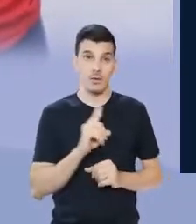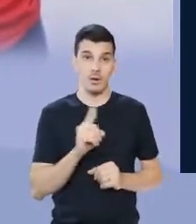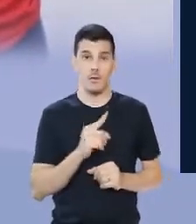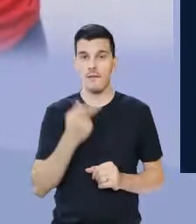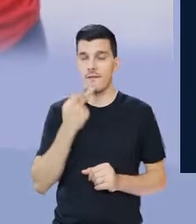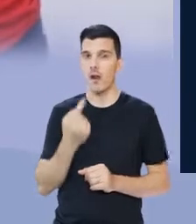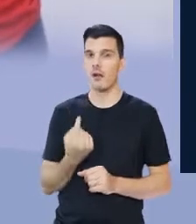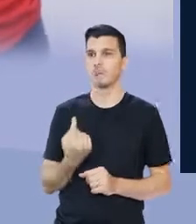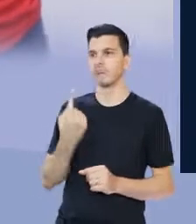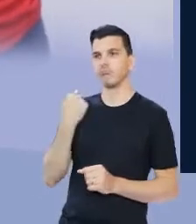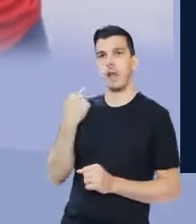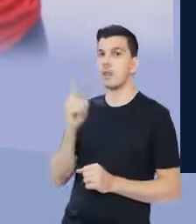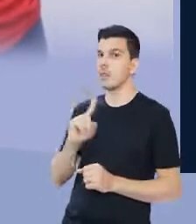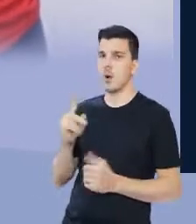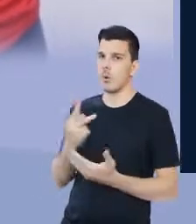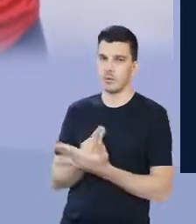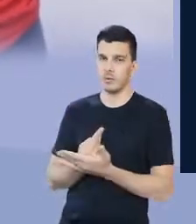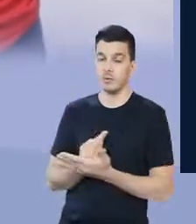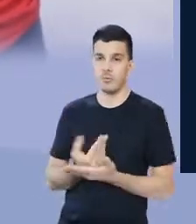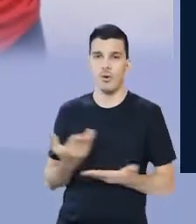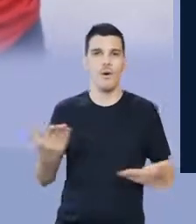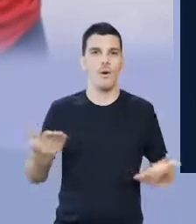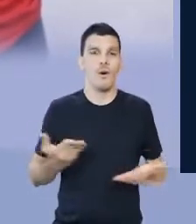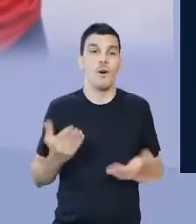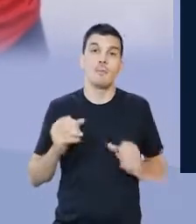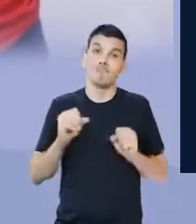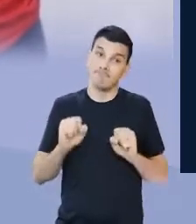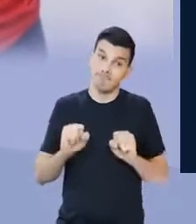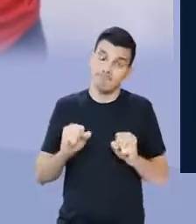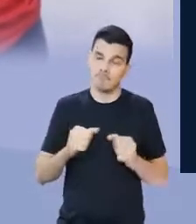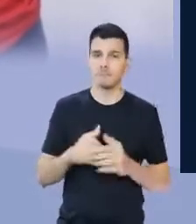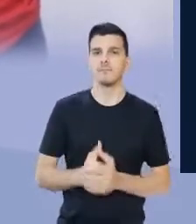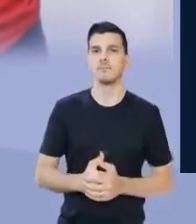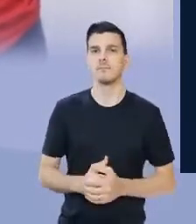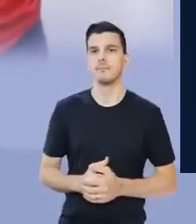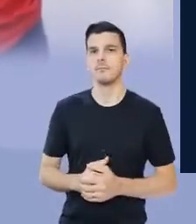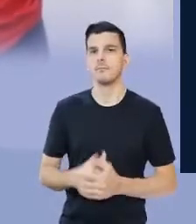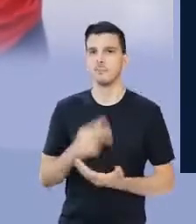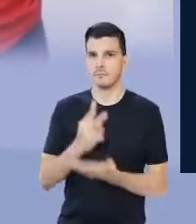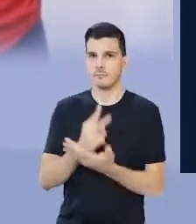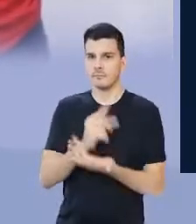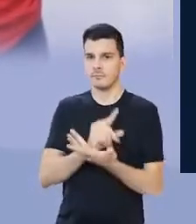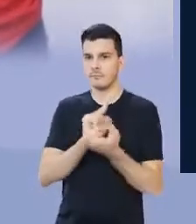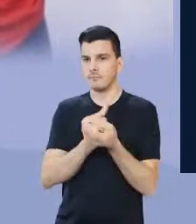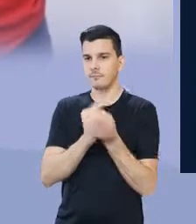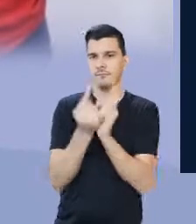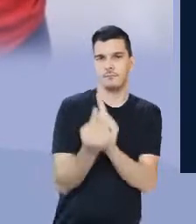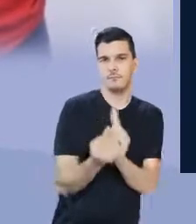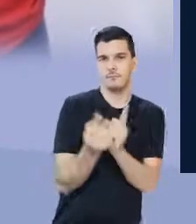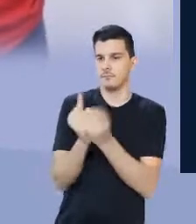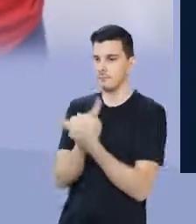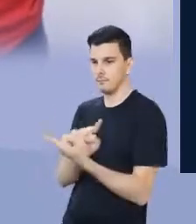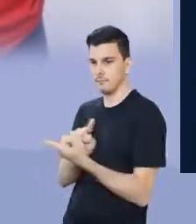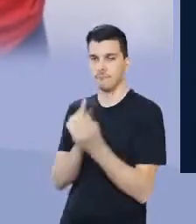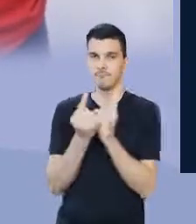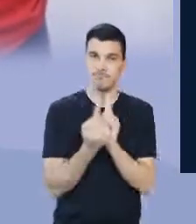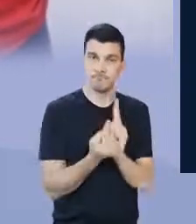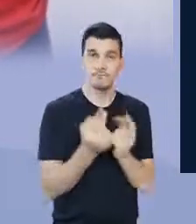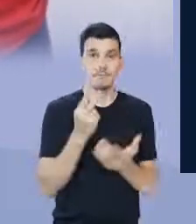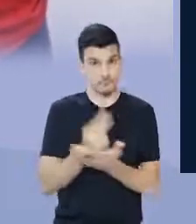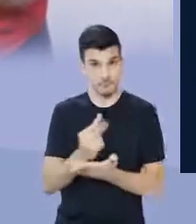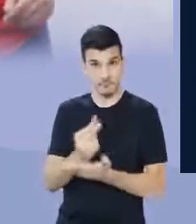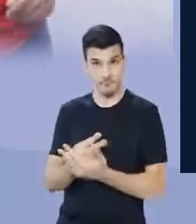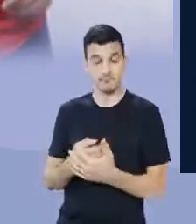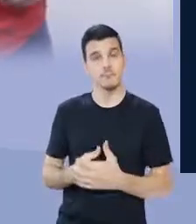fala que no passado não acontecia, mas no presente sim. Então a gente tem sempre uma inversão entre presente e